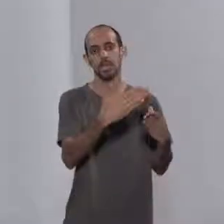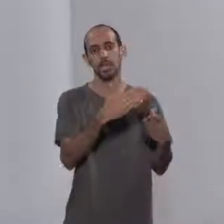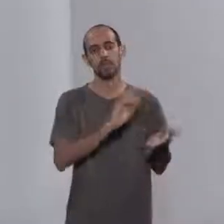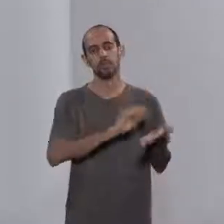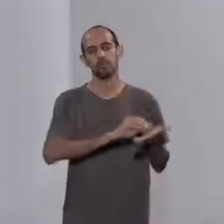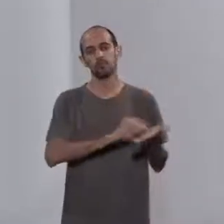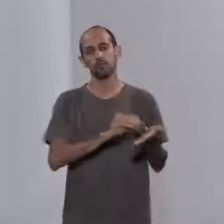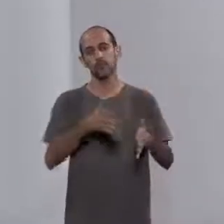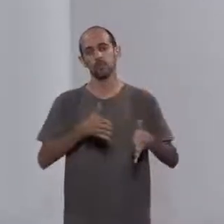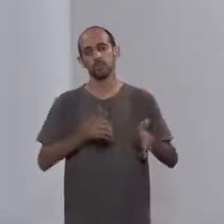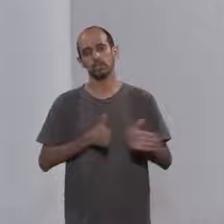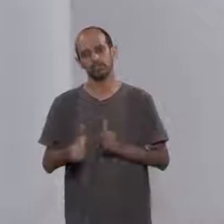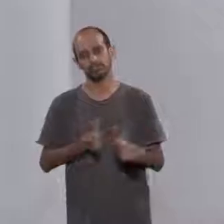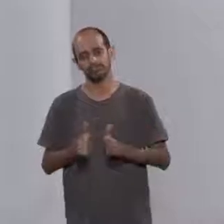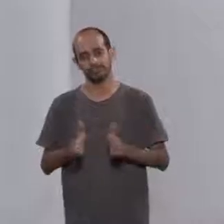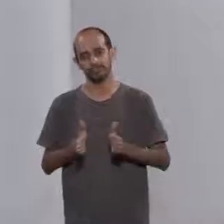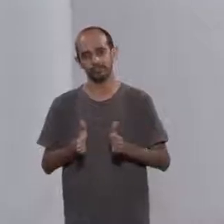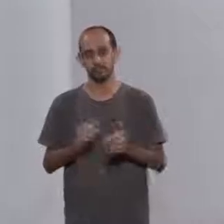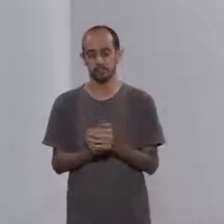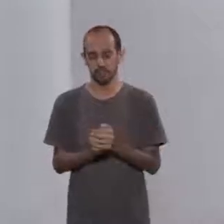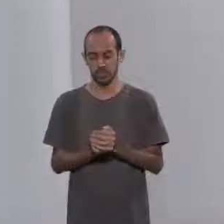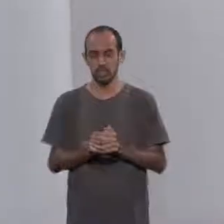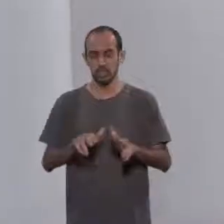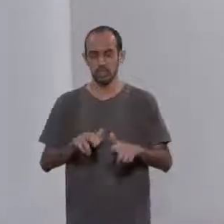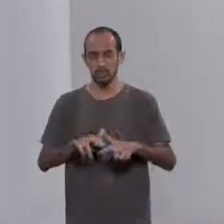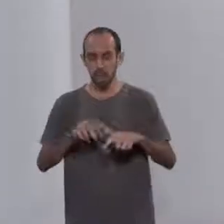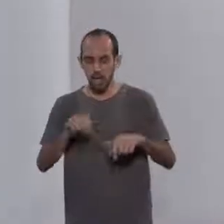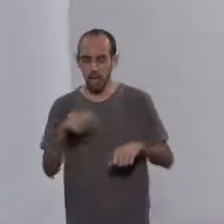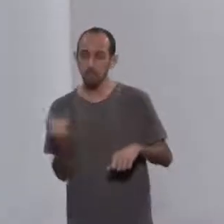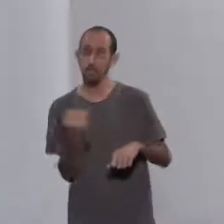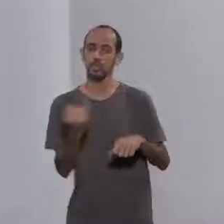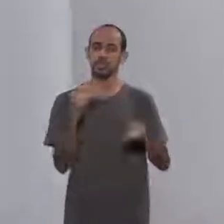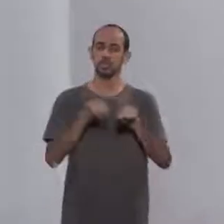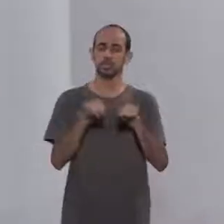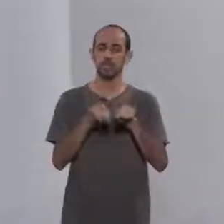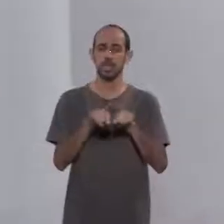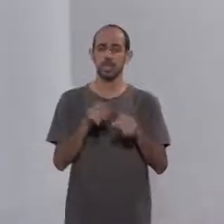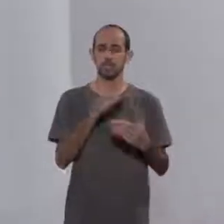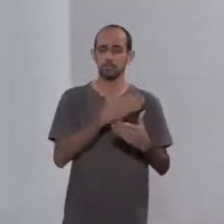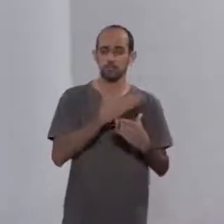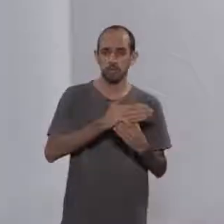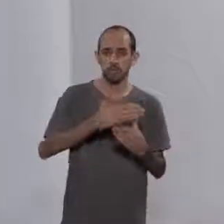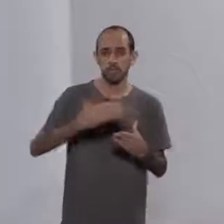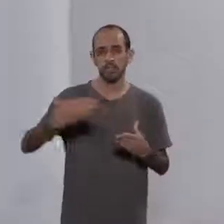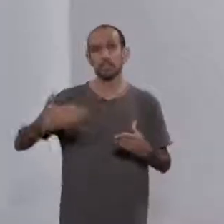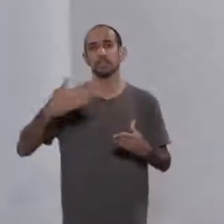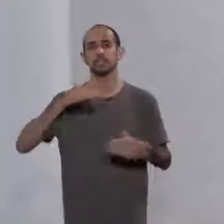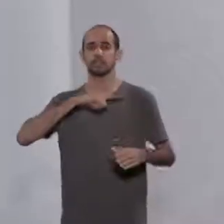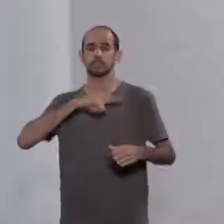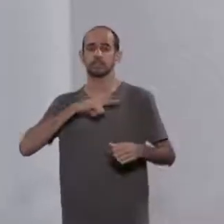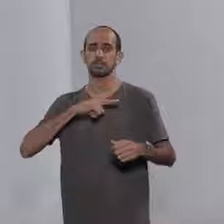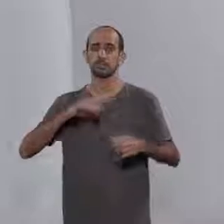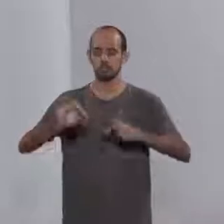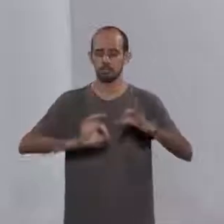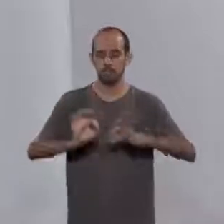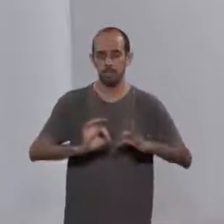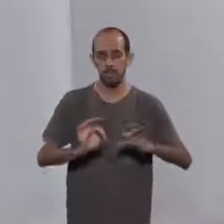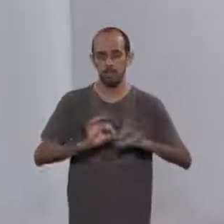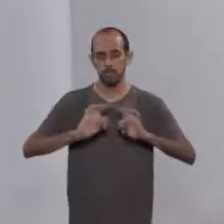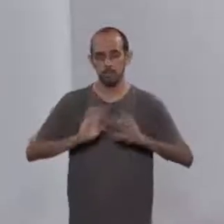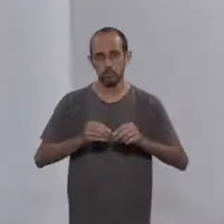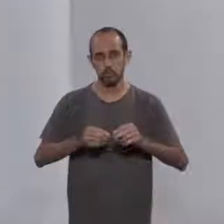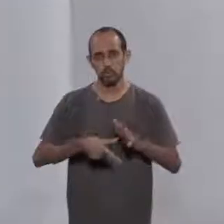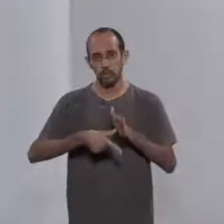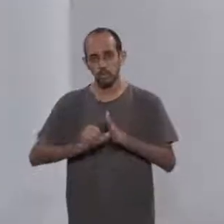inclusão para um aluno cego. Então, assim, é importante também que as bibliotecas elas comecem a se preparar para também fazer